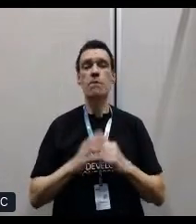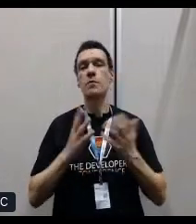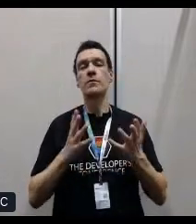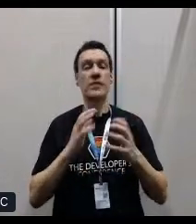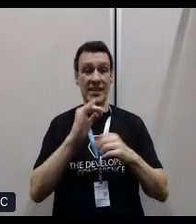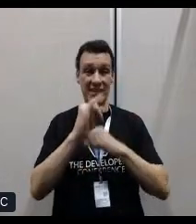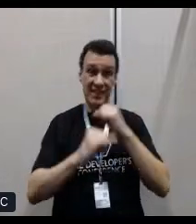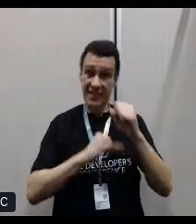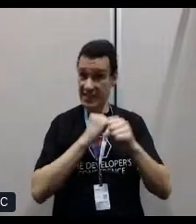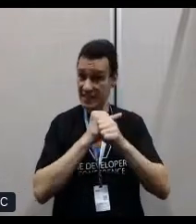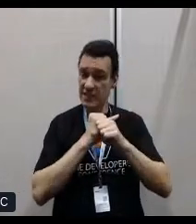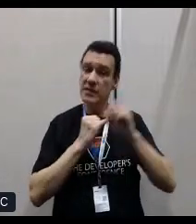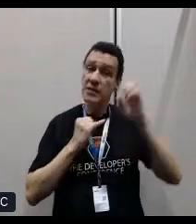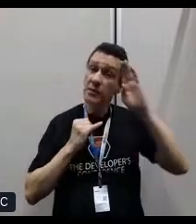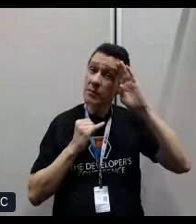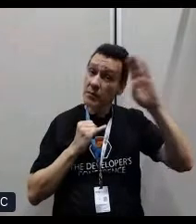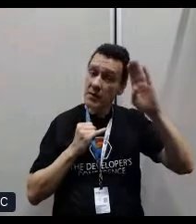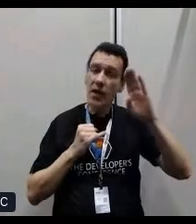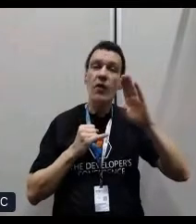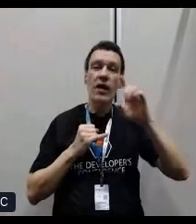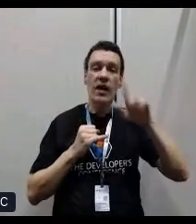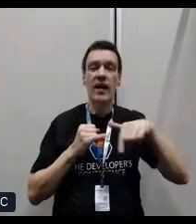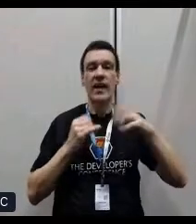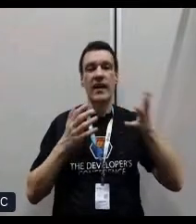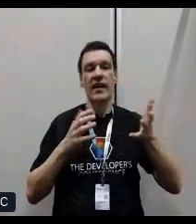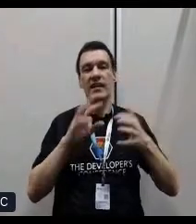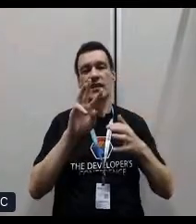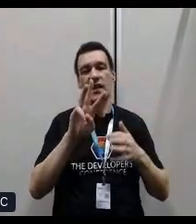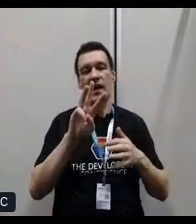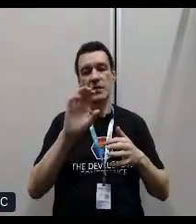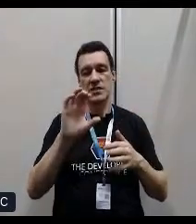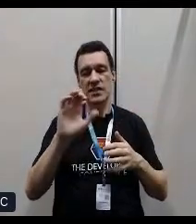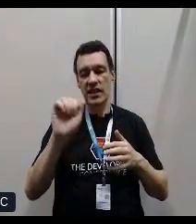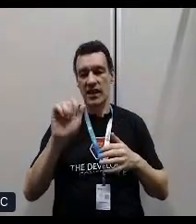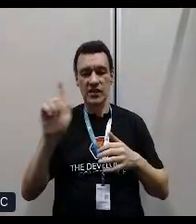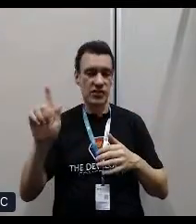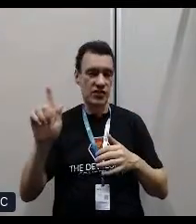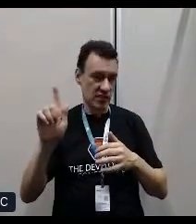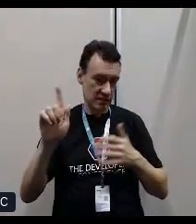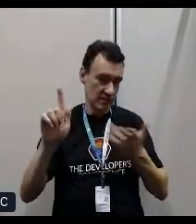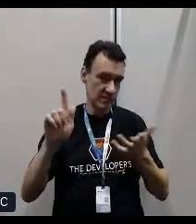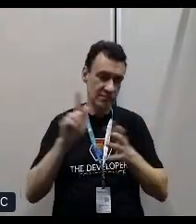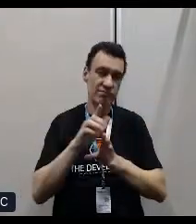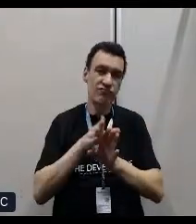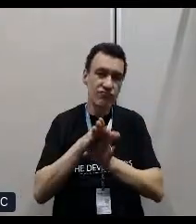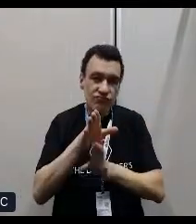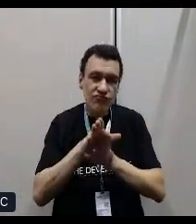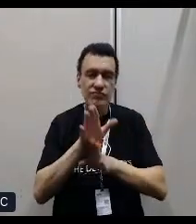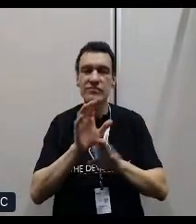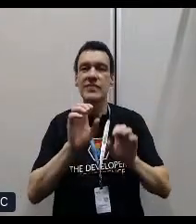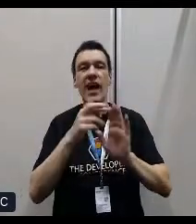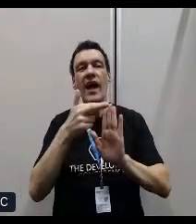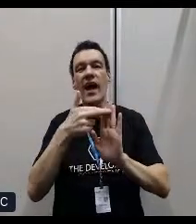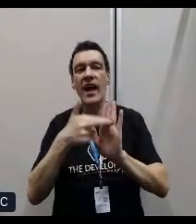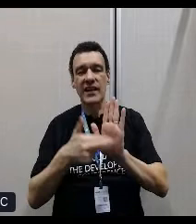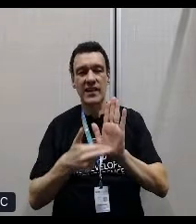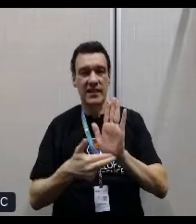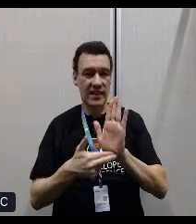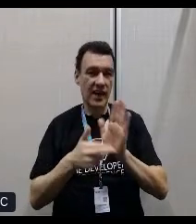majoritariamente, especificamente, a gente está falando sobre a WCAG, que é o guia, né, de acessibilidade da